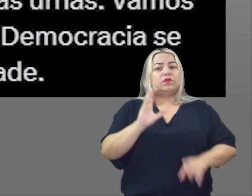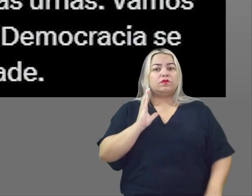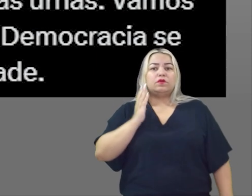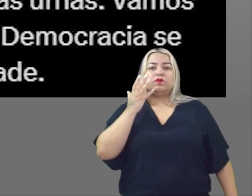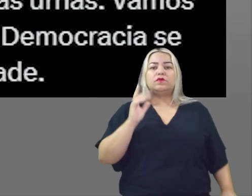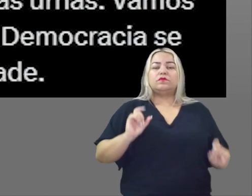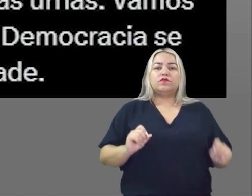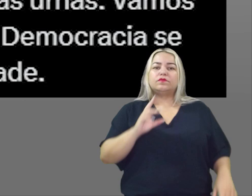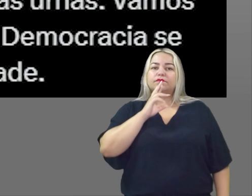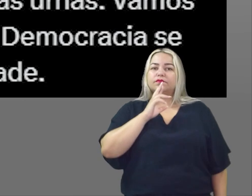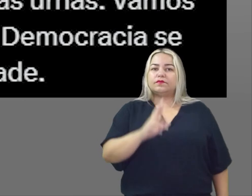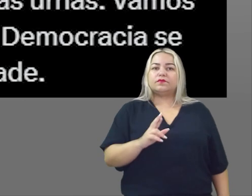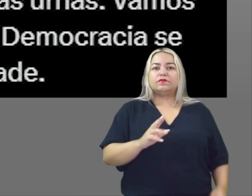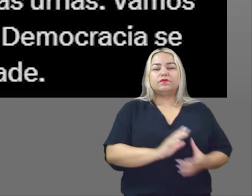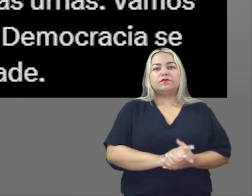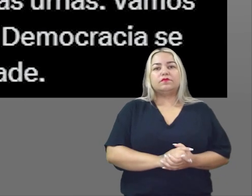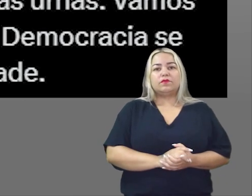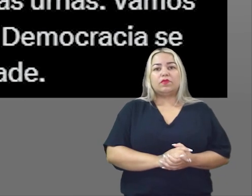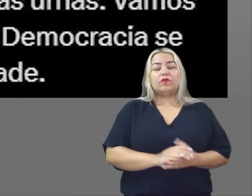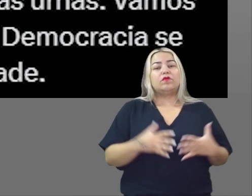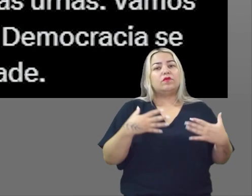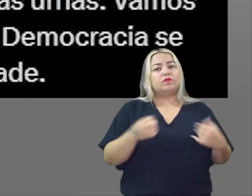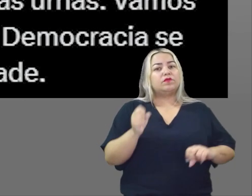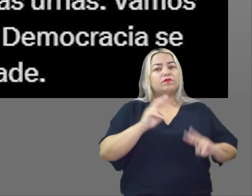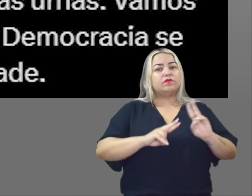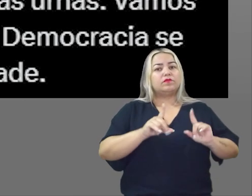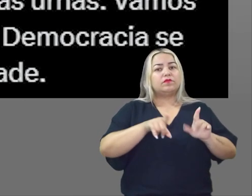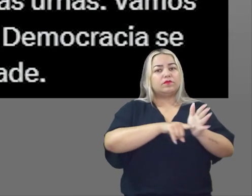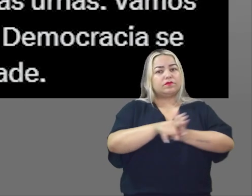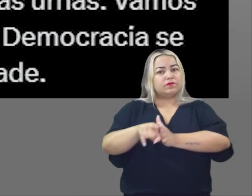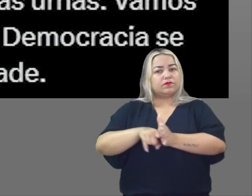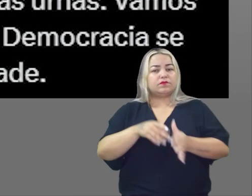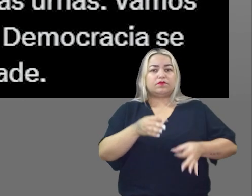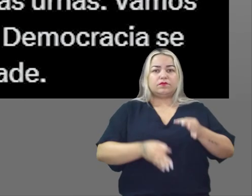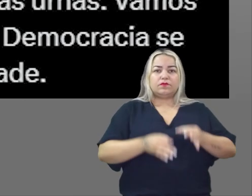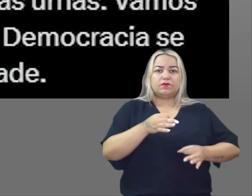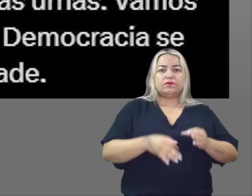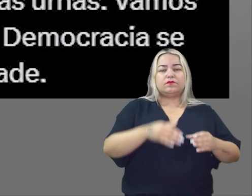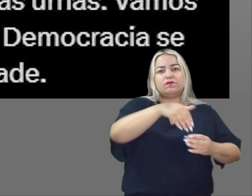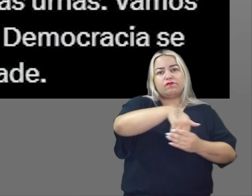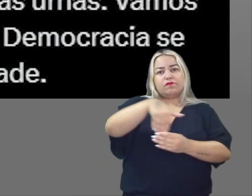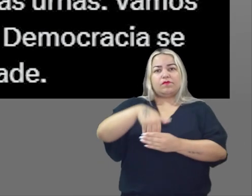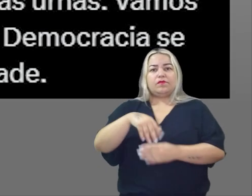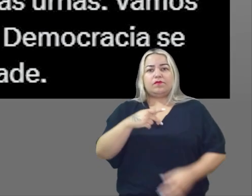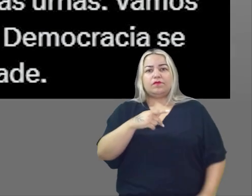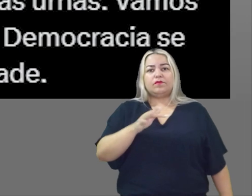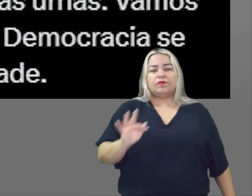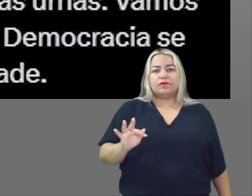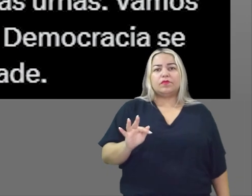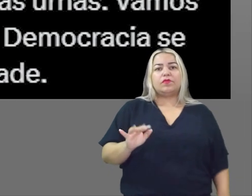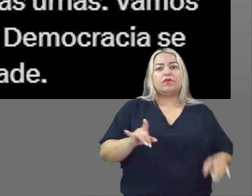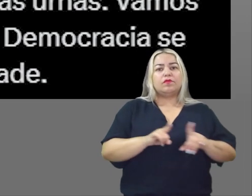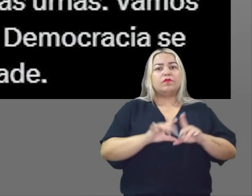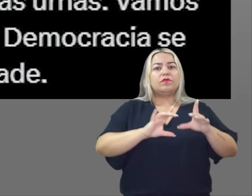sido decisivo para o resultado nas urnas. Vamos acompanhar a investigação da Justiça Eleitoral e da